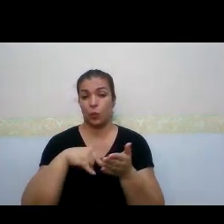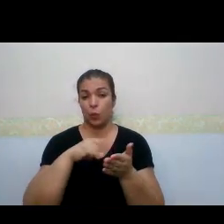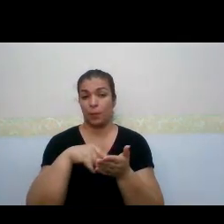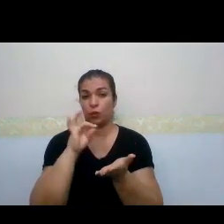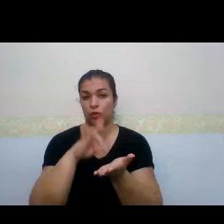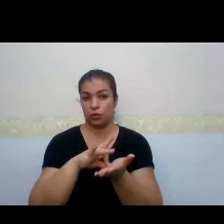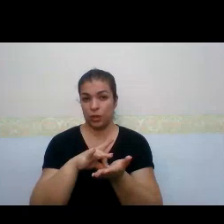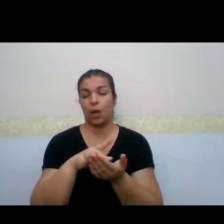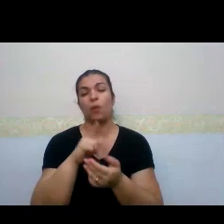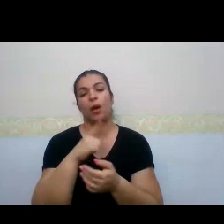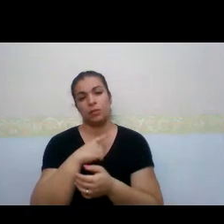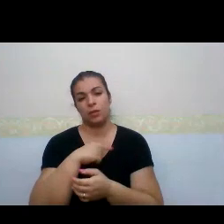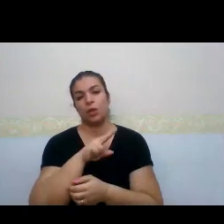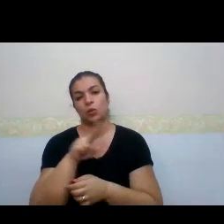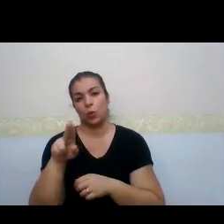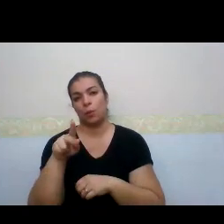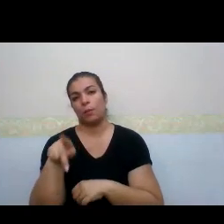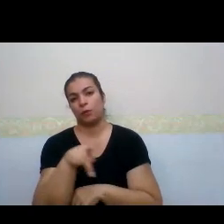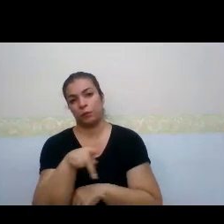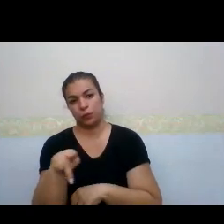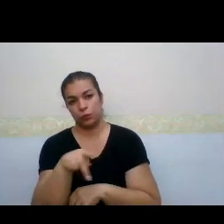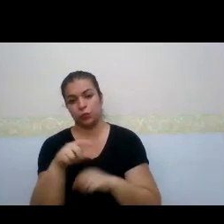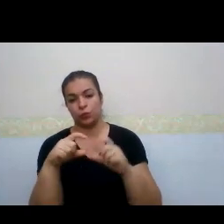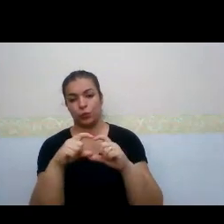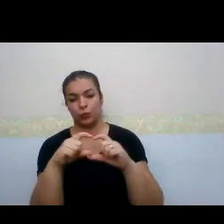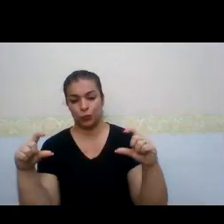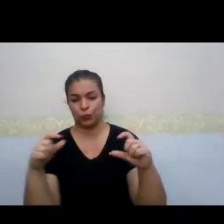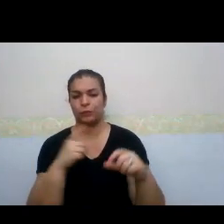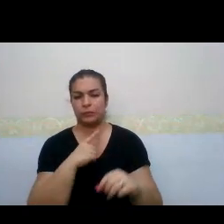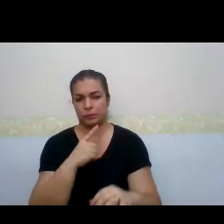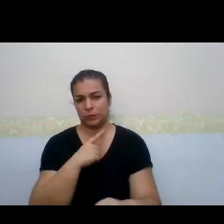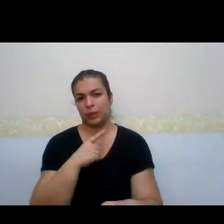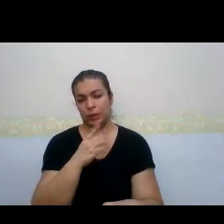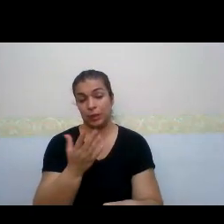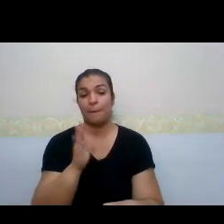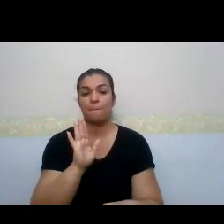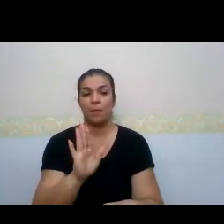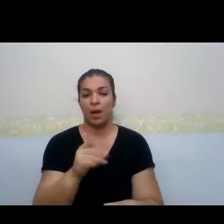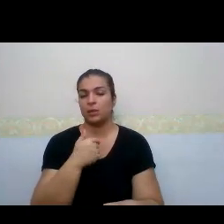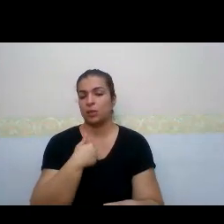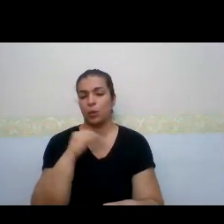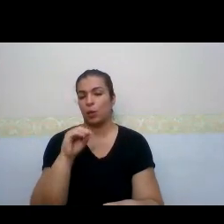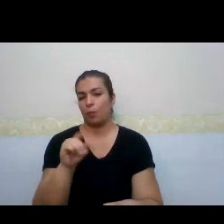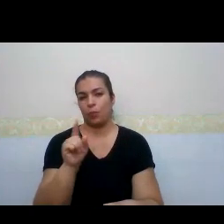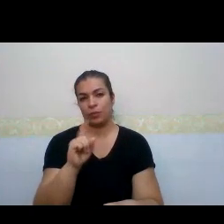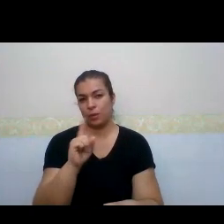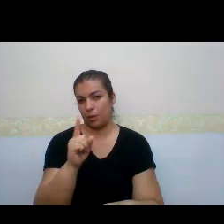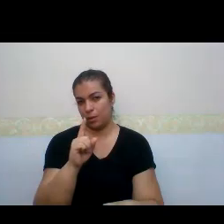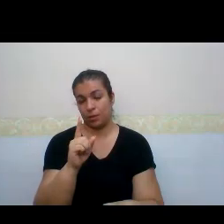do professor, né? Eu sei. Mas eu não coloquei propositalmente, até porque a entrega vai